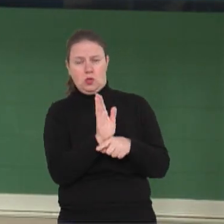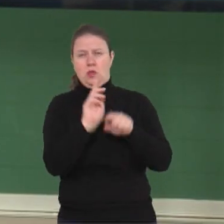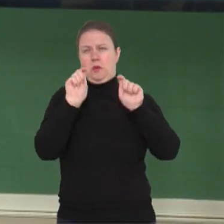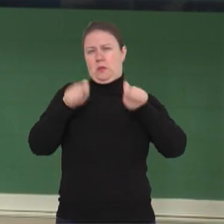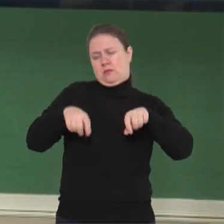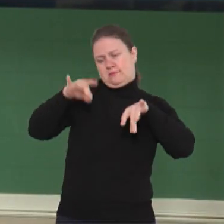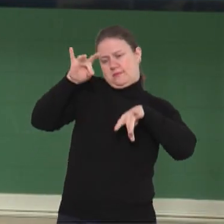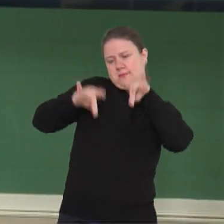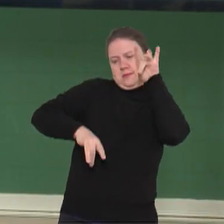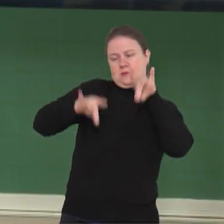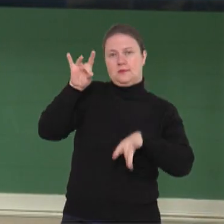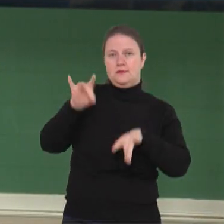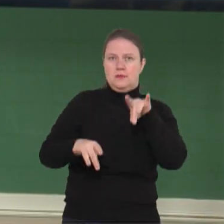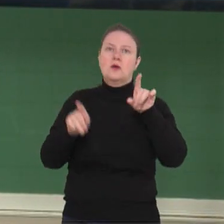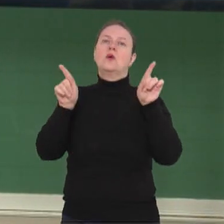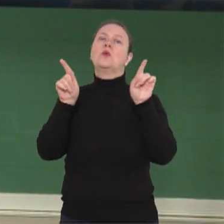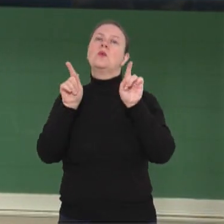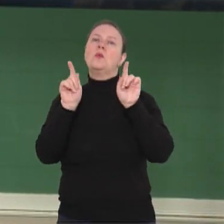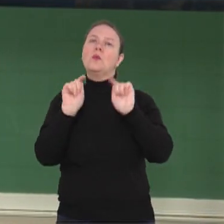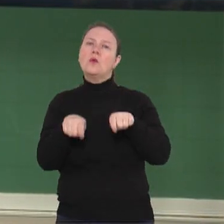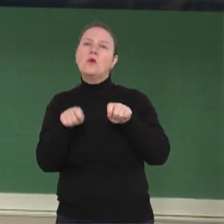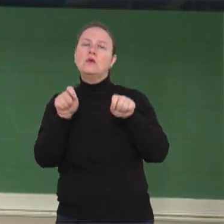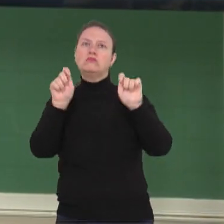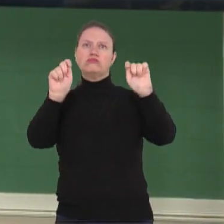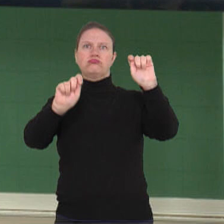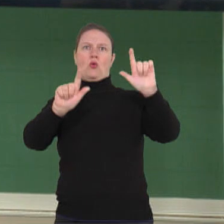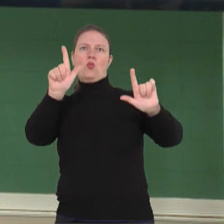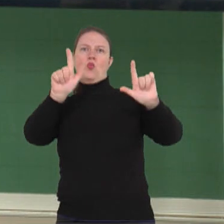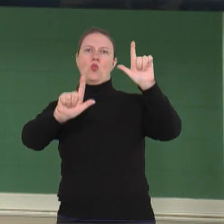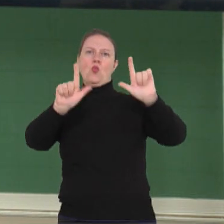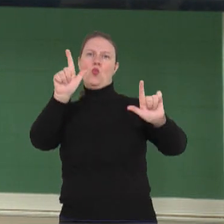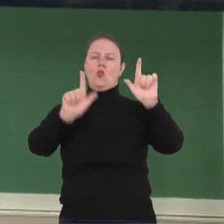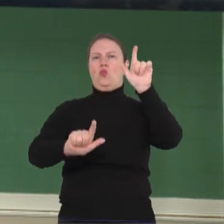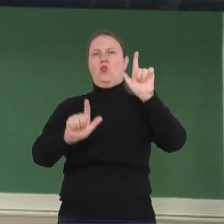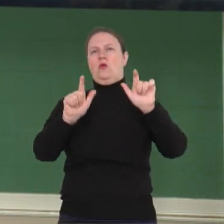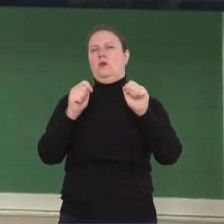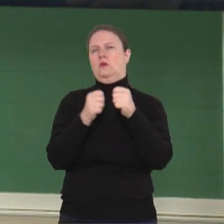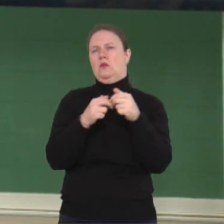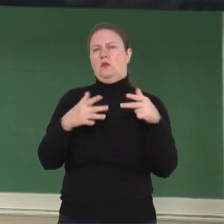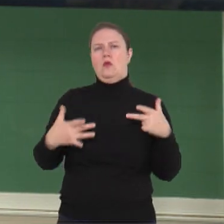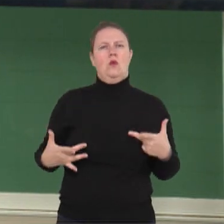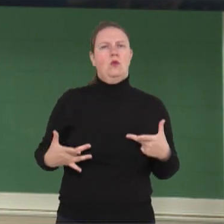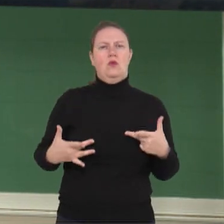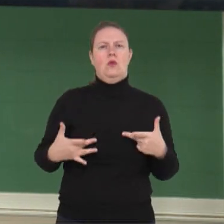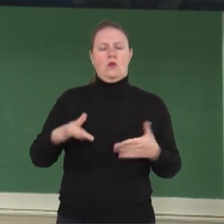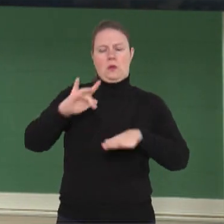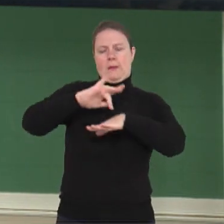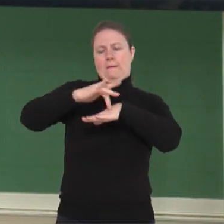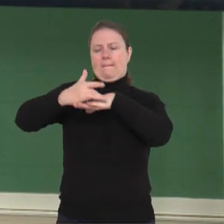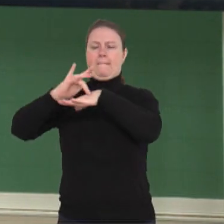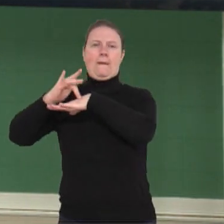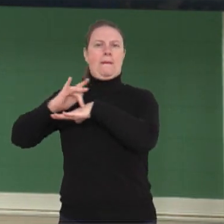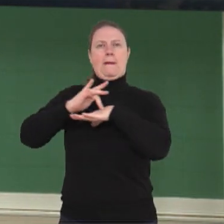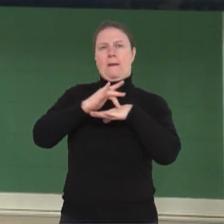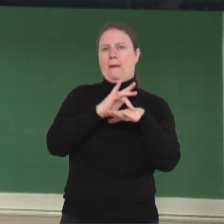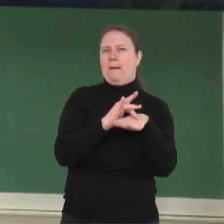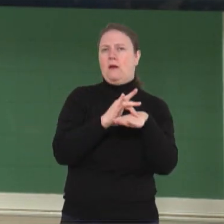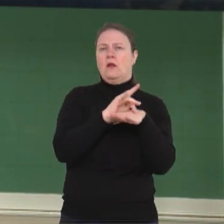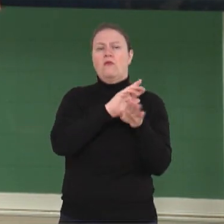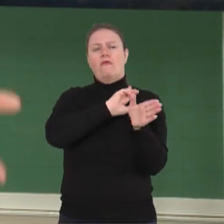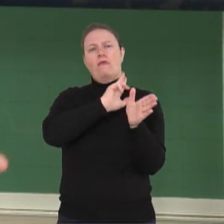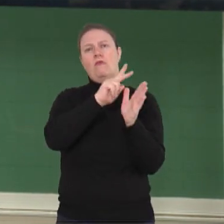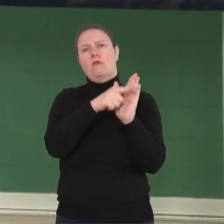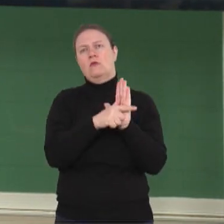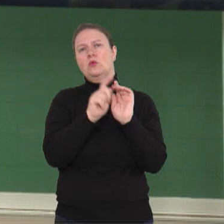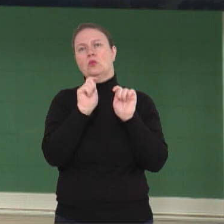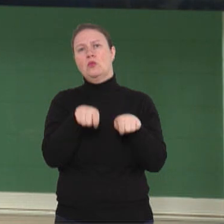teatro, você pode resenhar uma tela, você pode resenhar um espetáculo de balé, quer dizer, há várias coisas que você